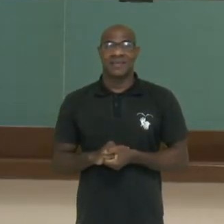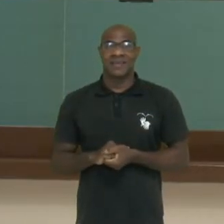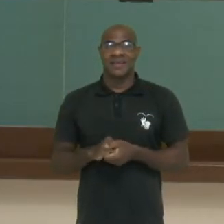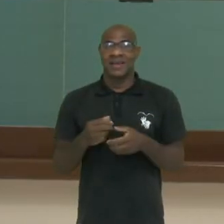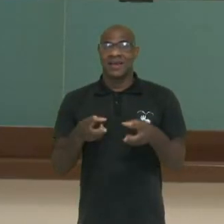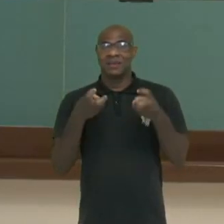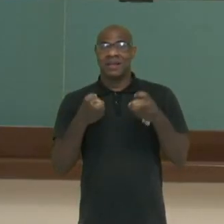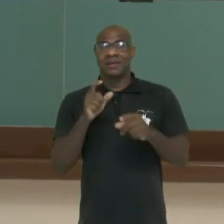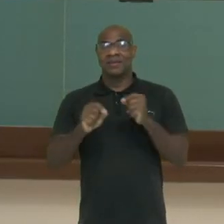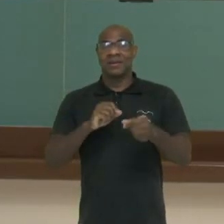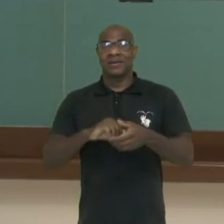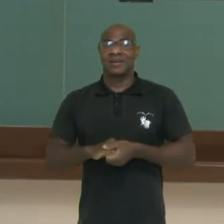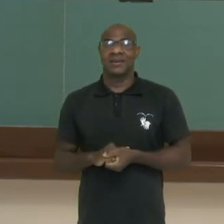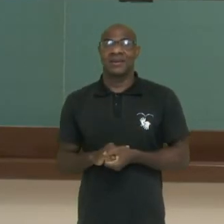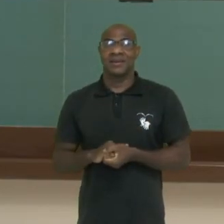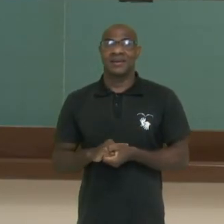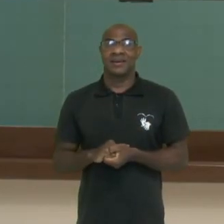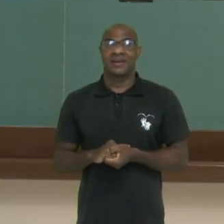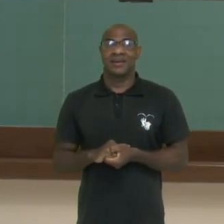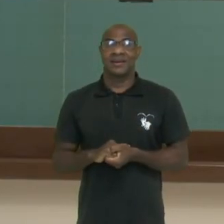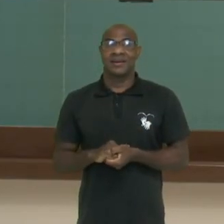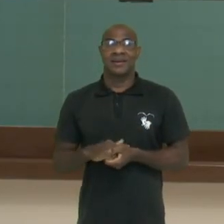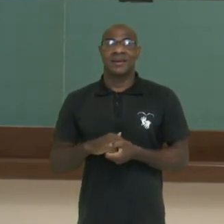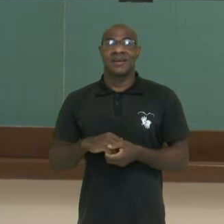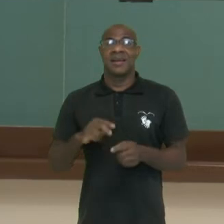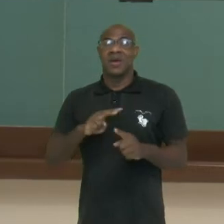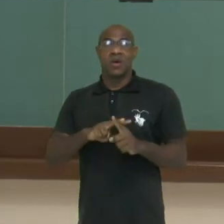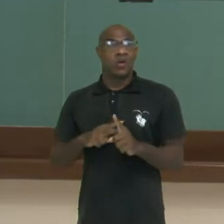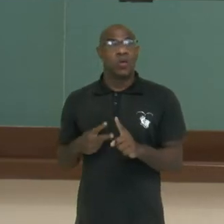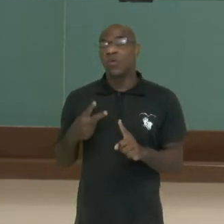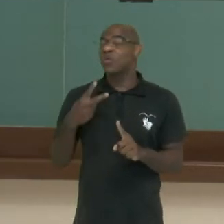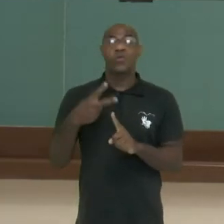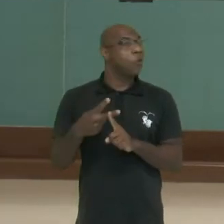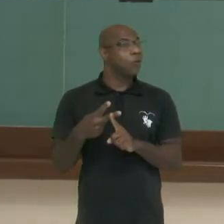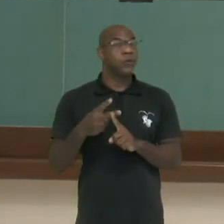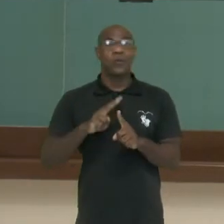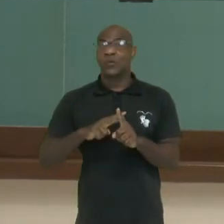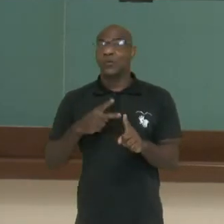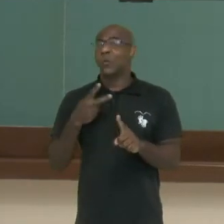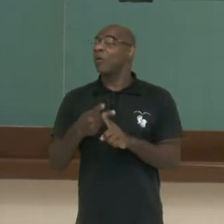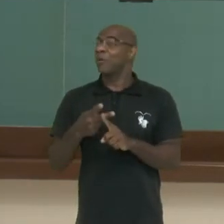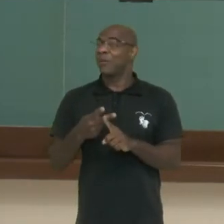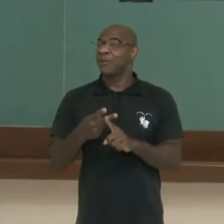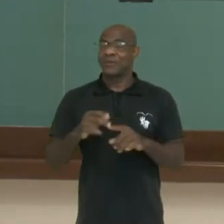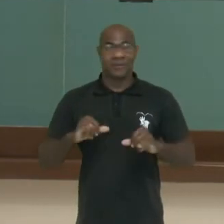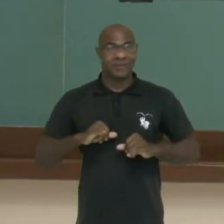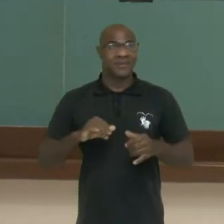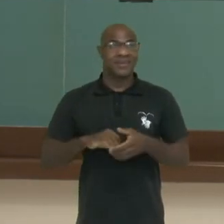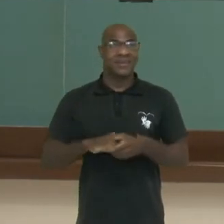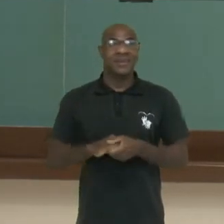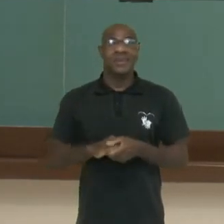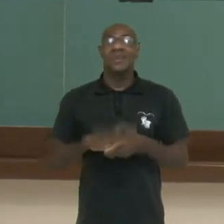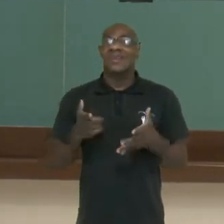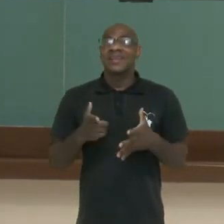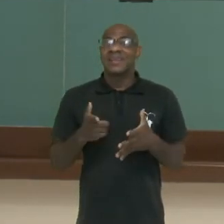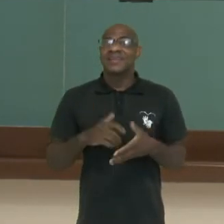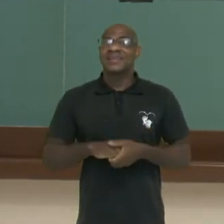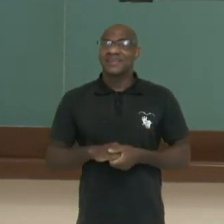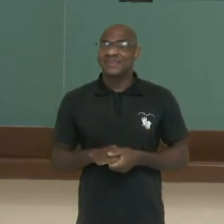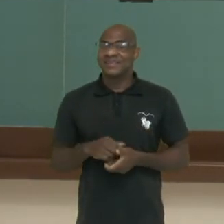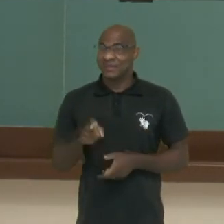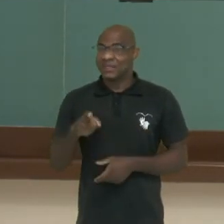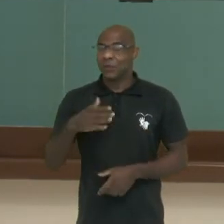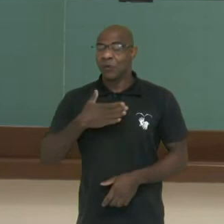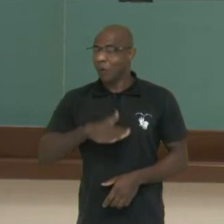observa aqui no finalzinho, né? O dobro do sofrimento. Ai, ai, ai, né? Quem não gosta de legumes acaba